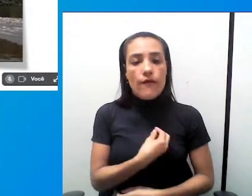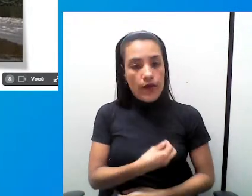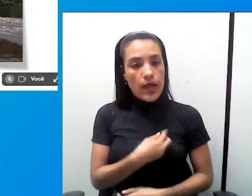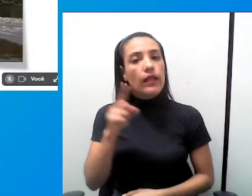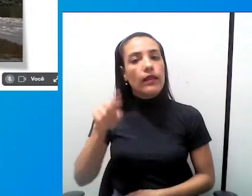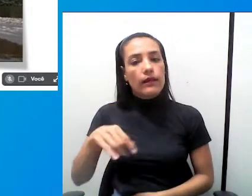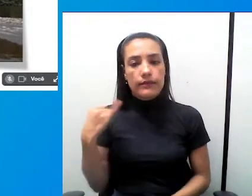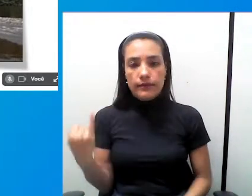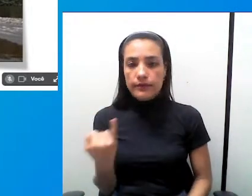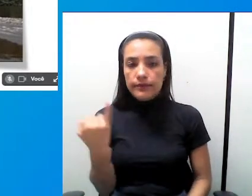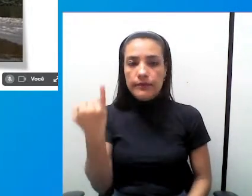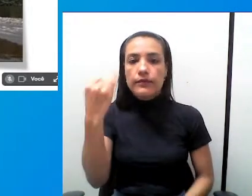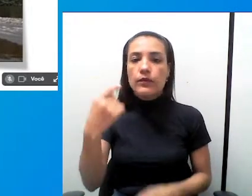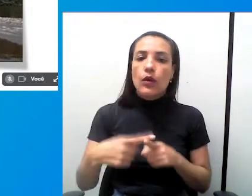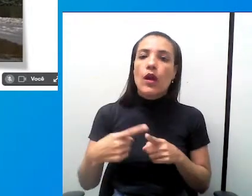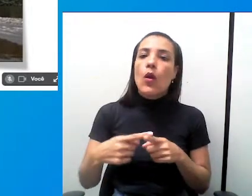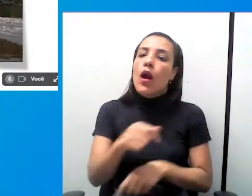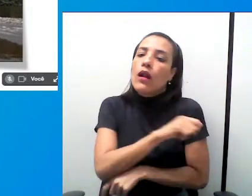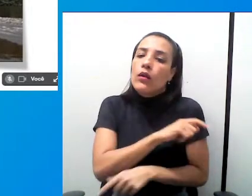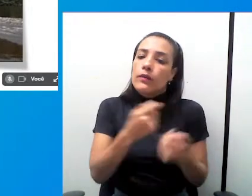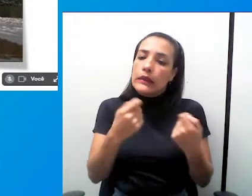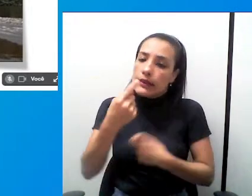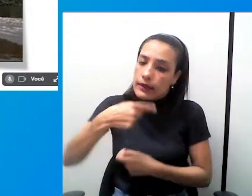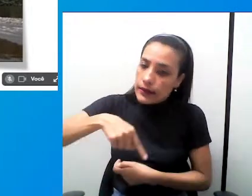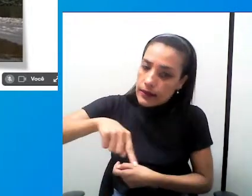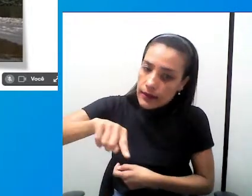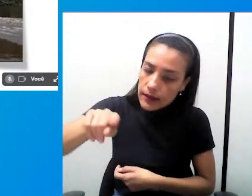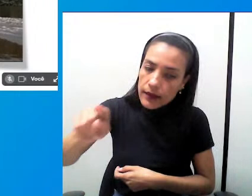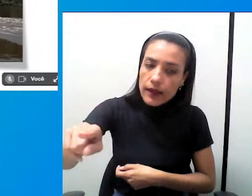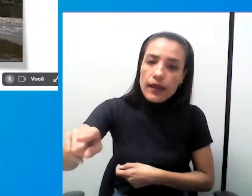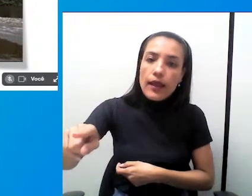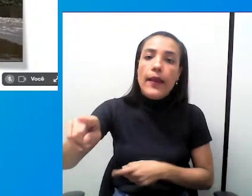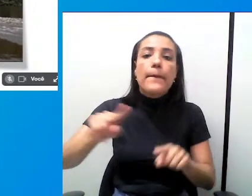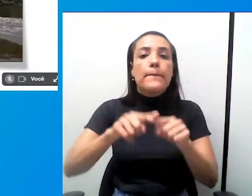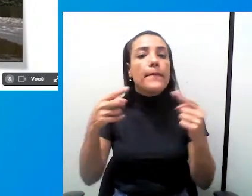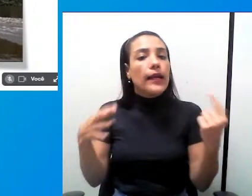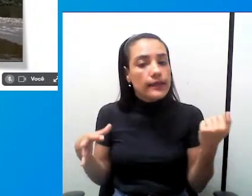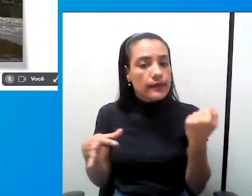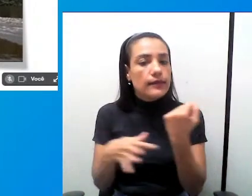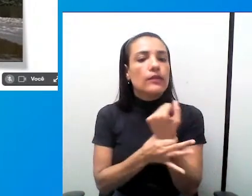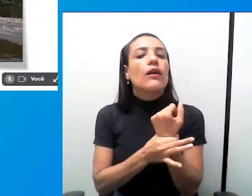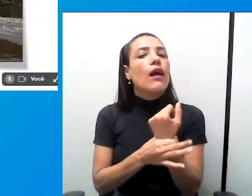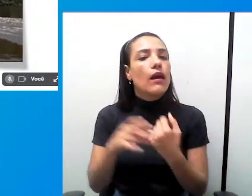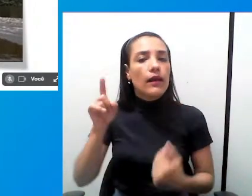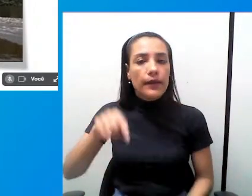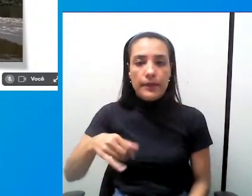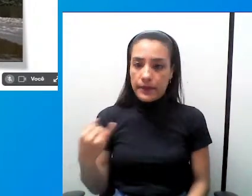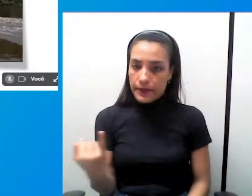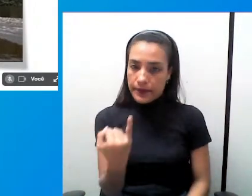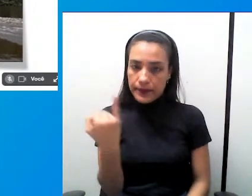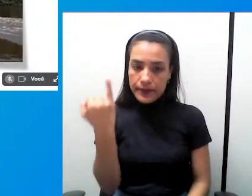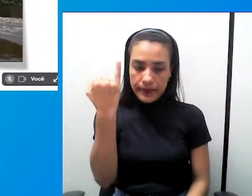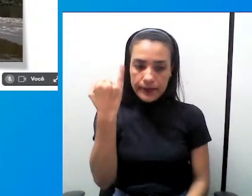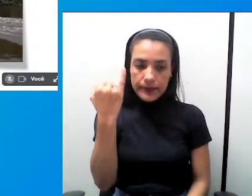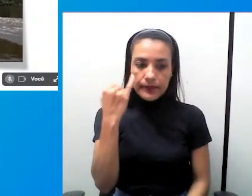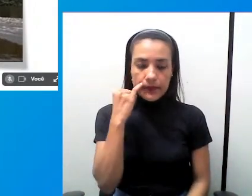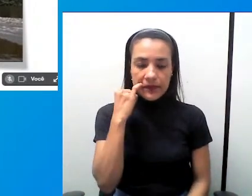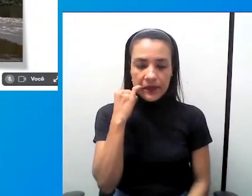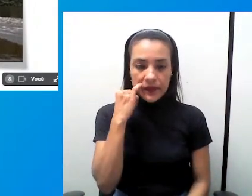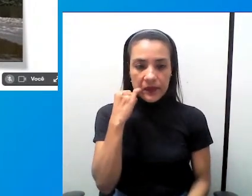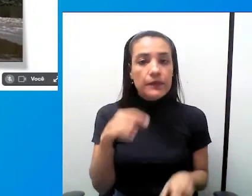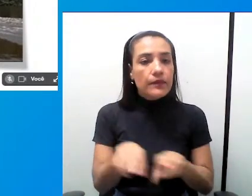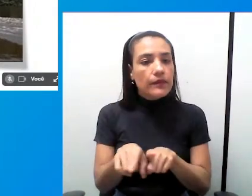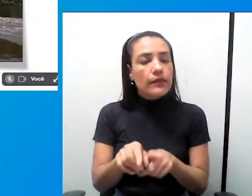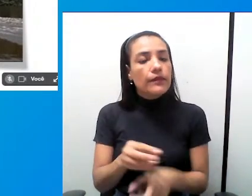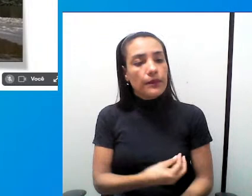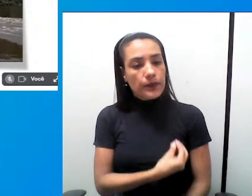que o aluno possa ir fazer atividade da instituição, mas estando assegurado. Isso é importante colocar para vocês. E a